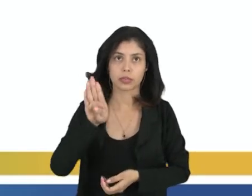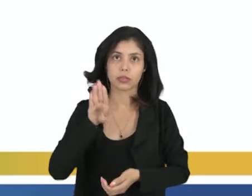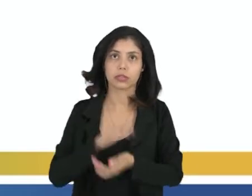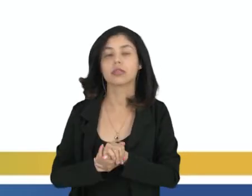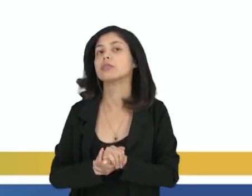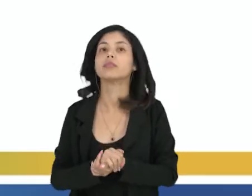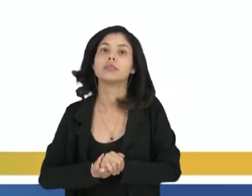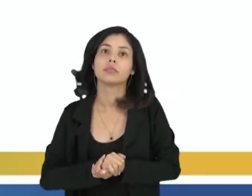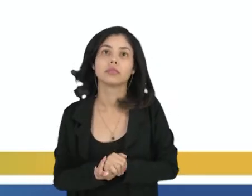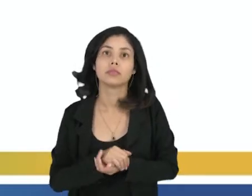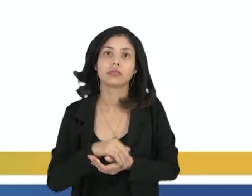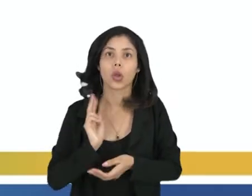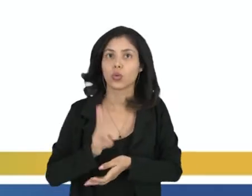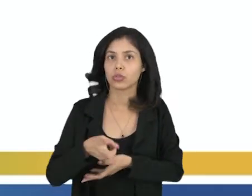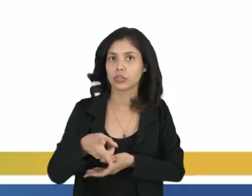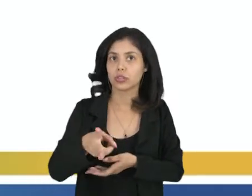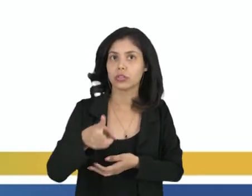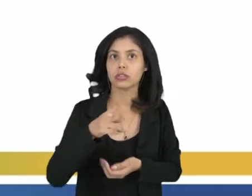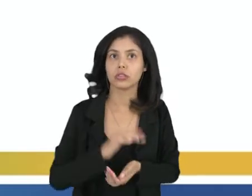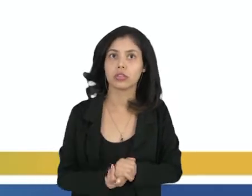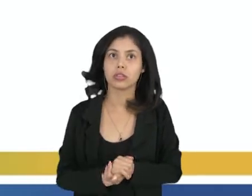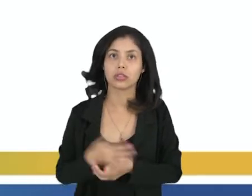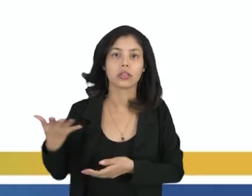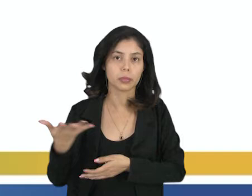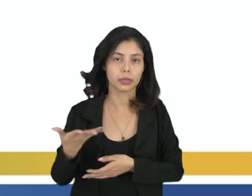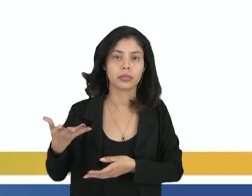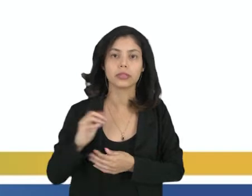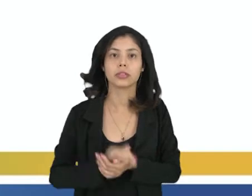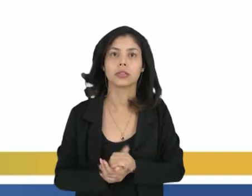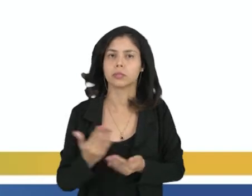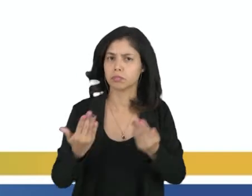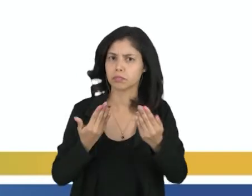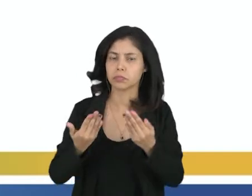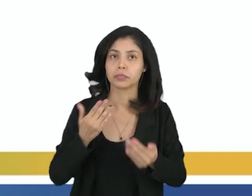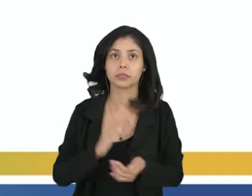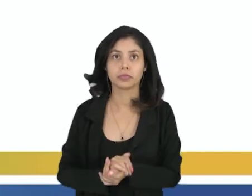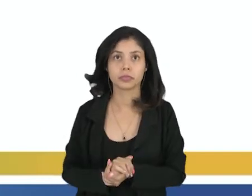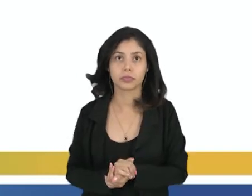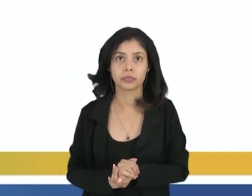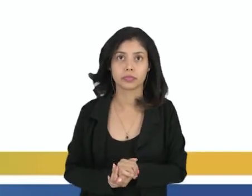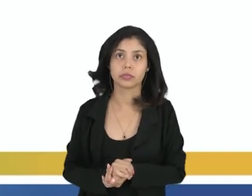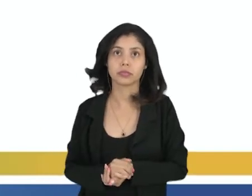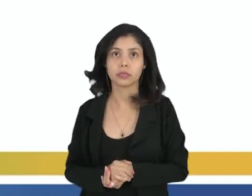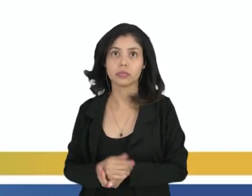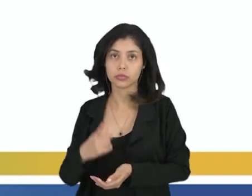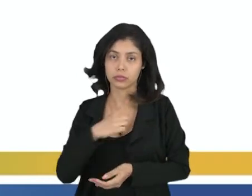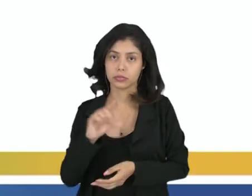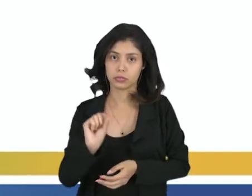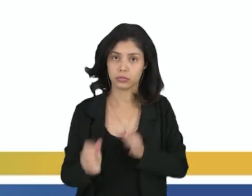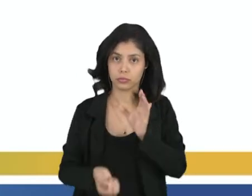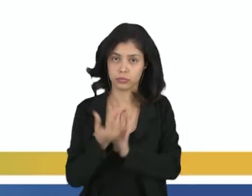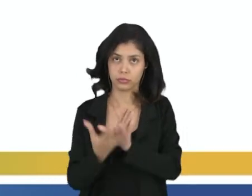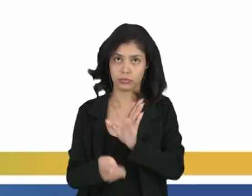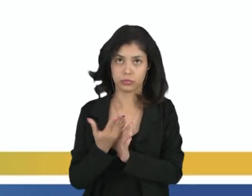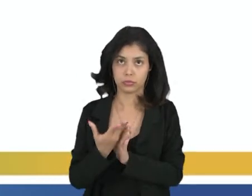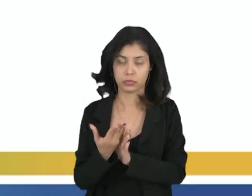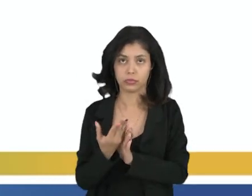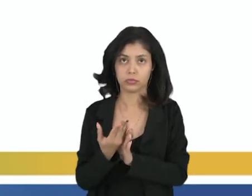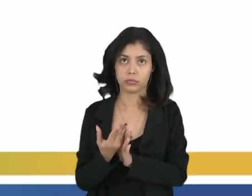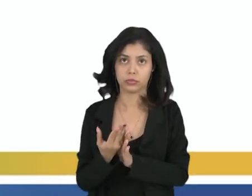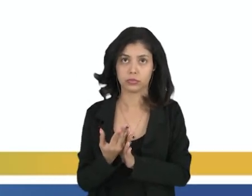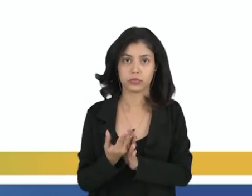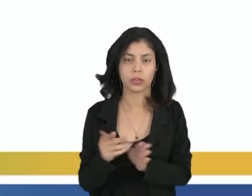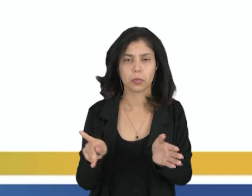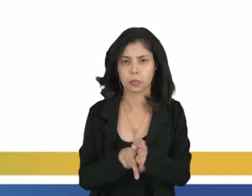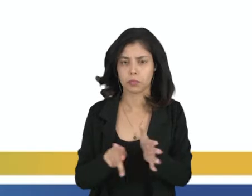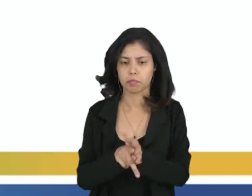Kb, constante da base, dissociação da base, e nós vamos pegar então aqui o produto da concentração